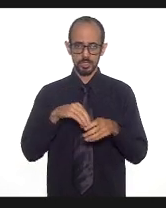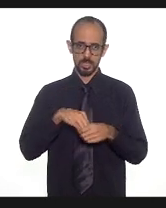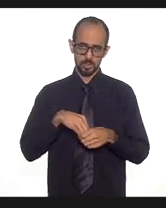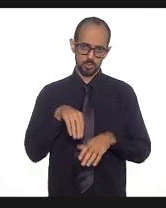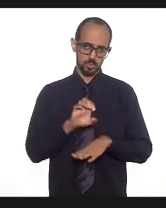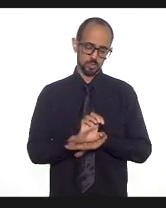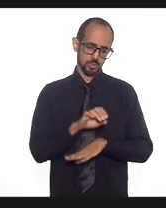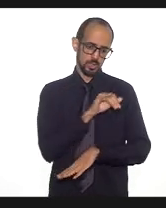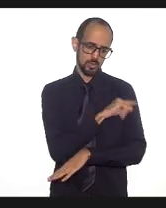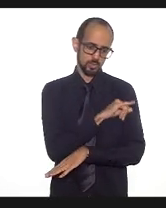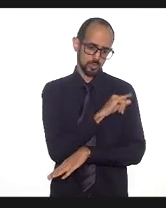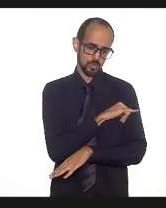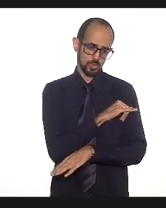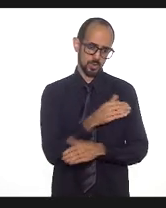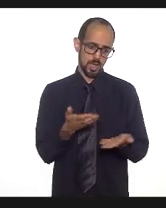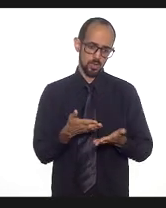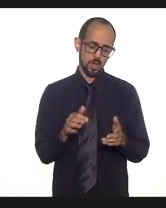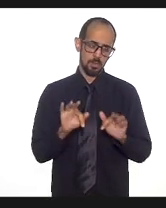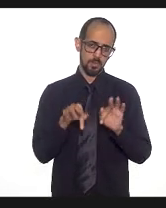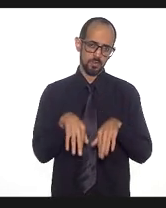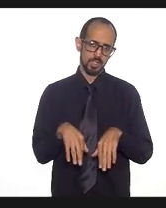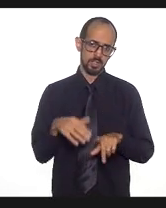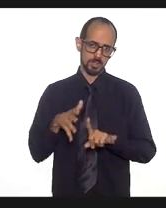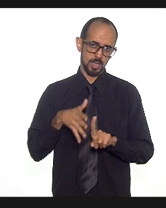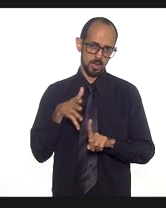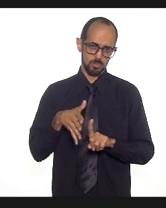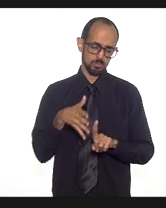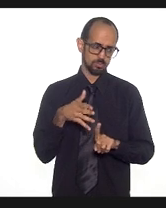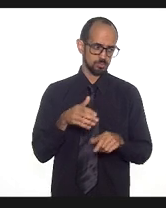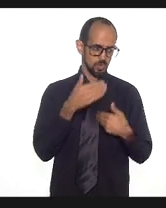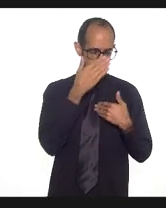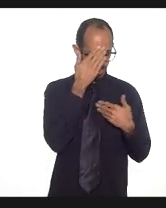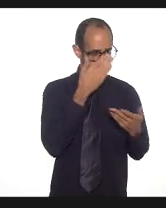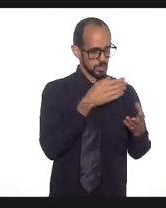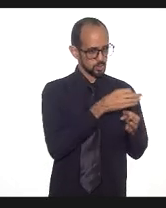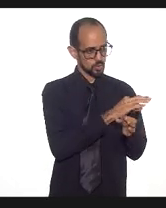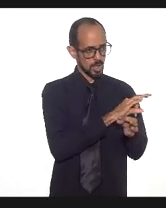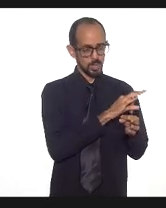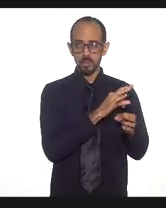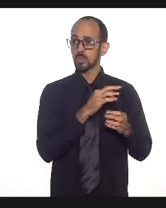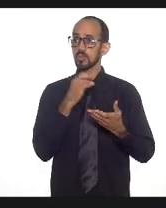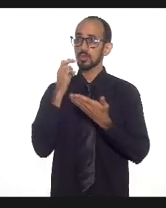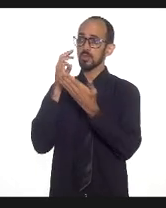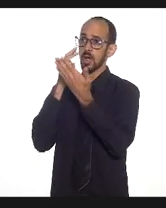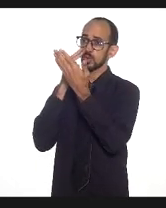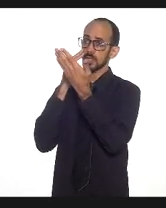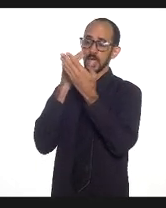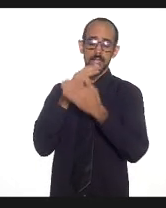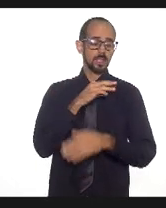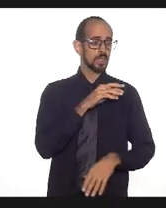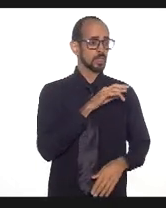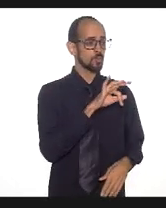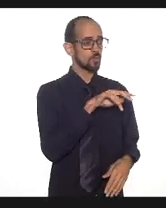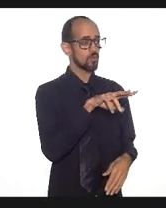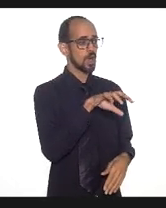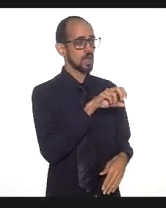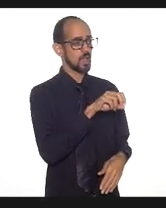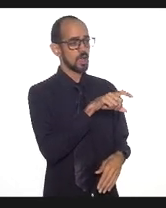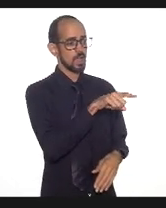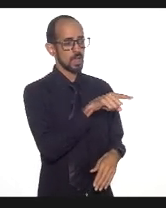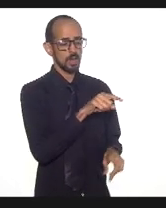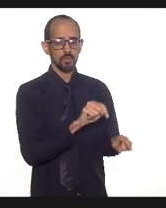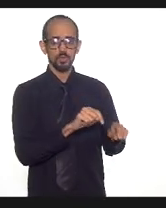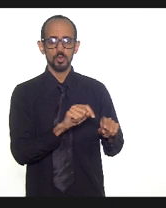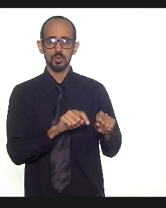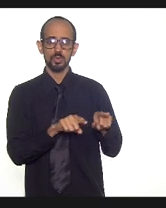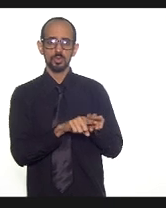Então, para finalizar, agradeço ao deputado Valdec, ao deputado Serafini, às comissões de